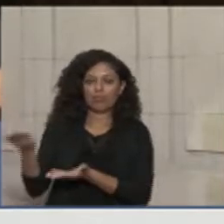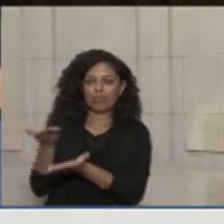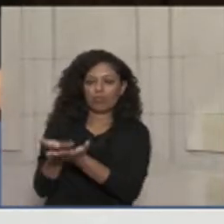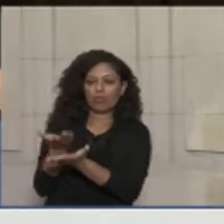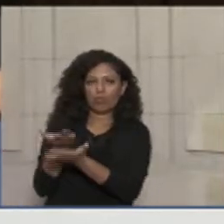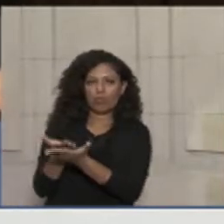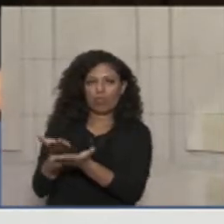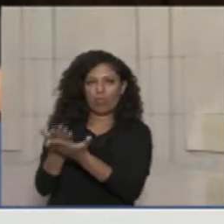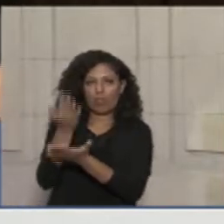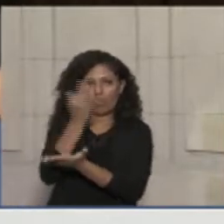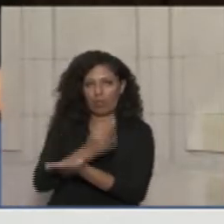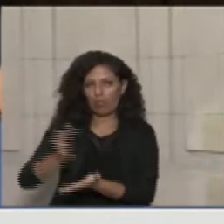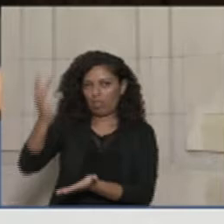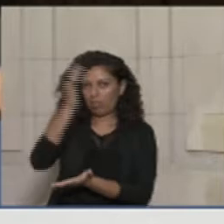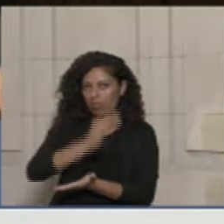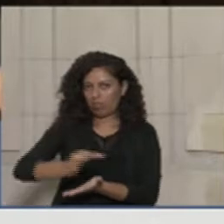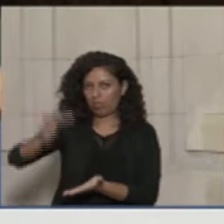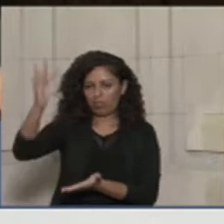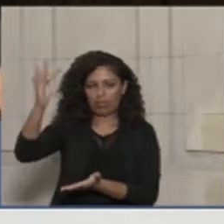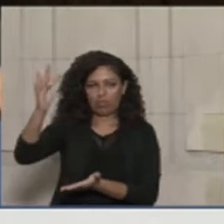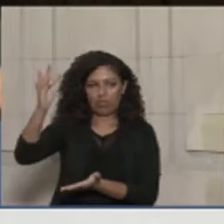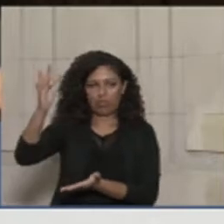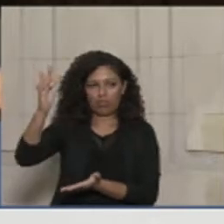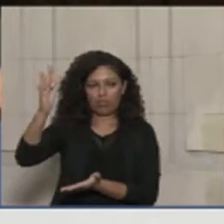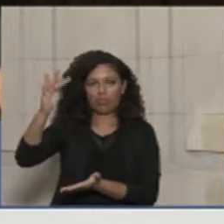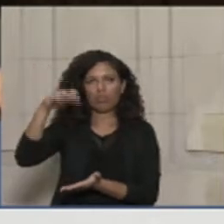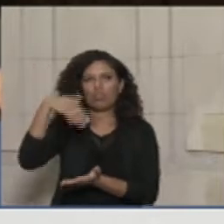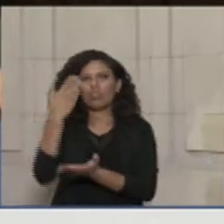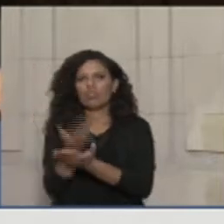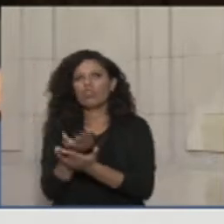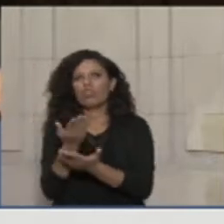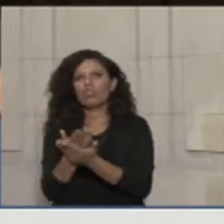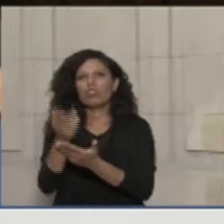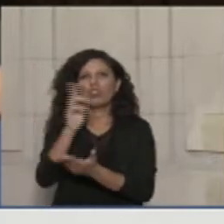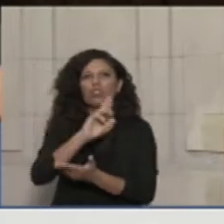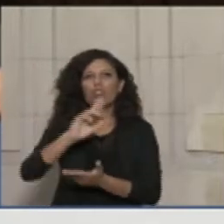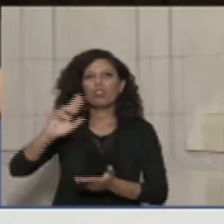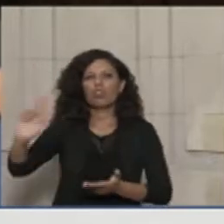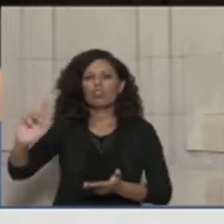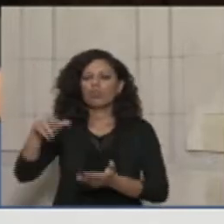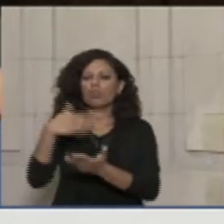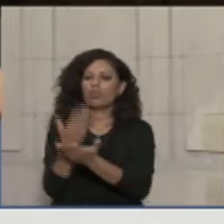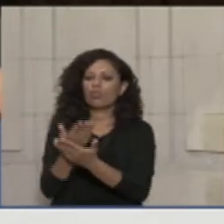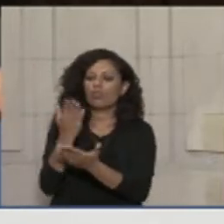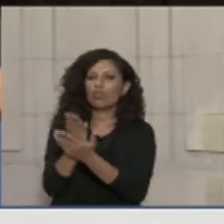estudante universitário da Escola de Engenharia,